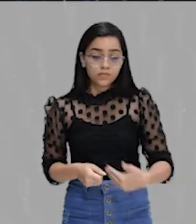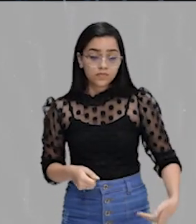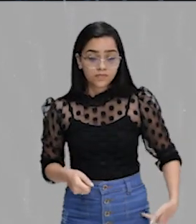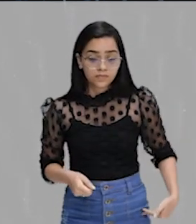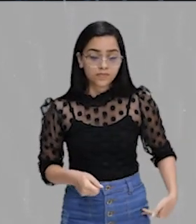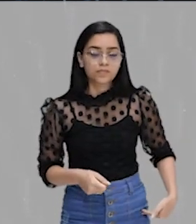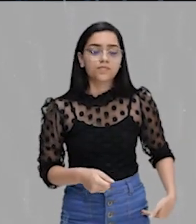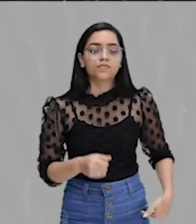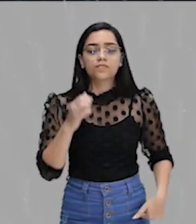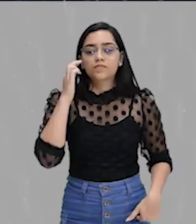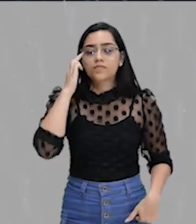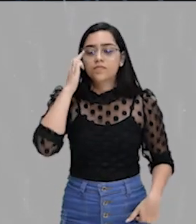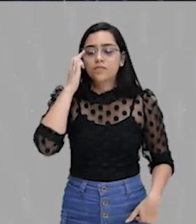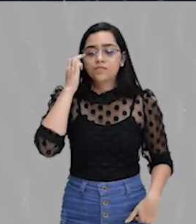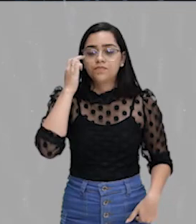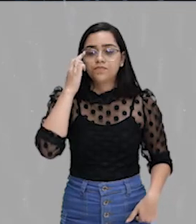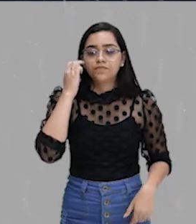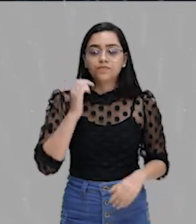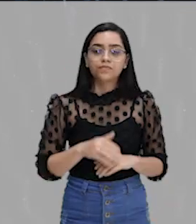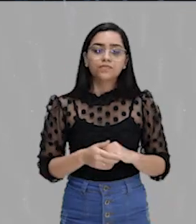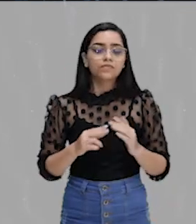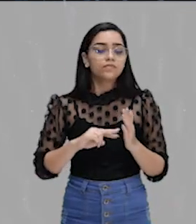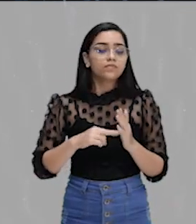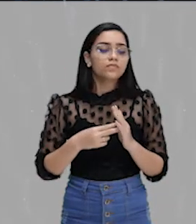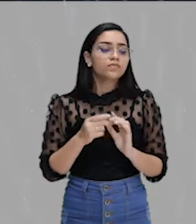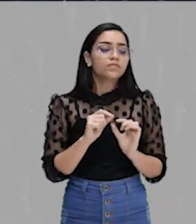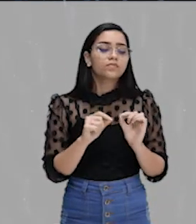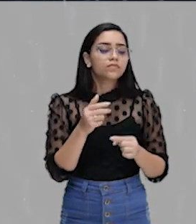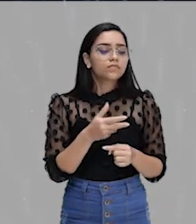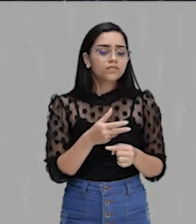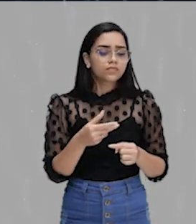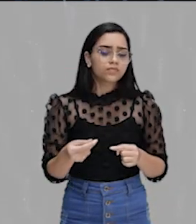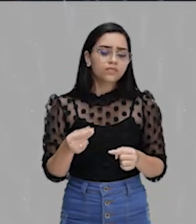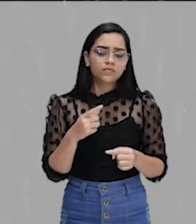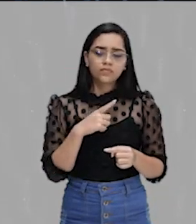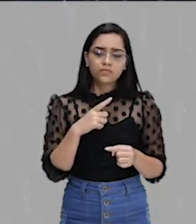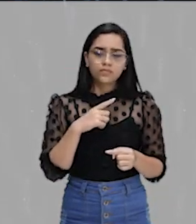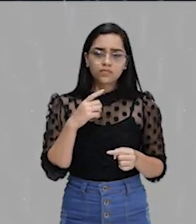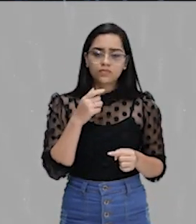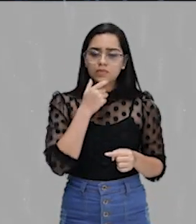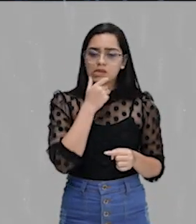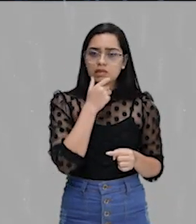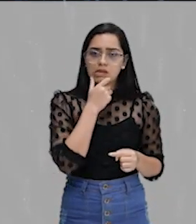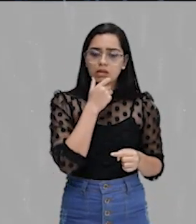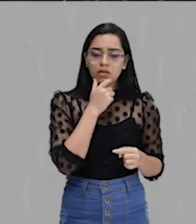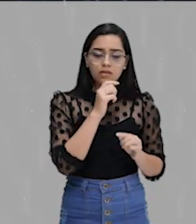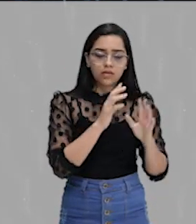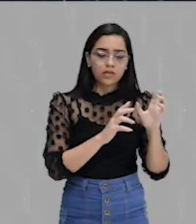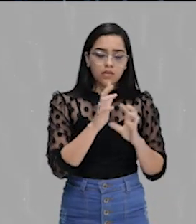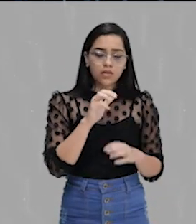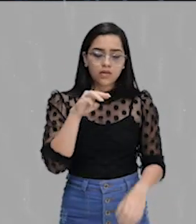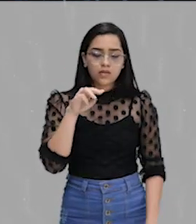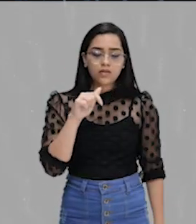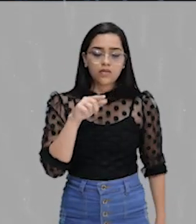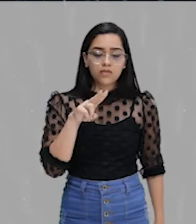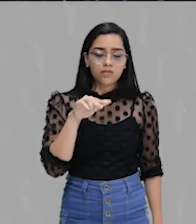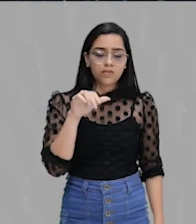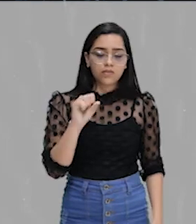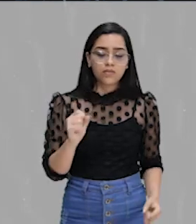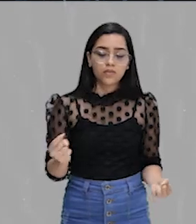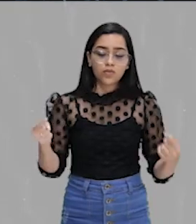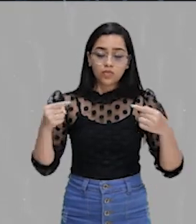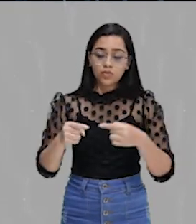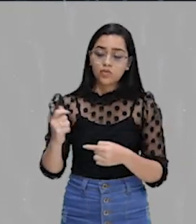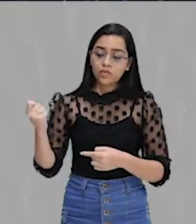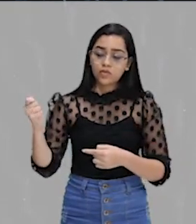exceção civil-militar na Argentina. Quer dizer, a vitória da Inglaterra na Guerra das Malvinas contra a Argentina